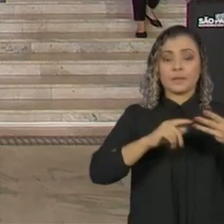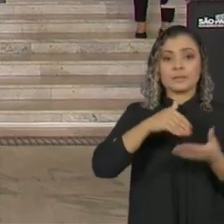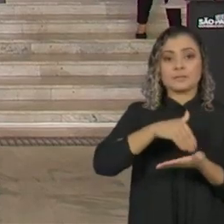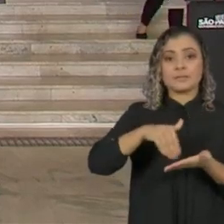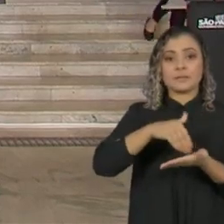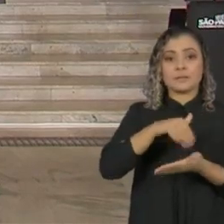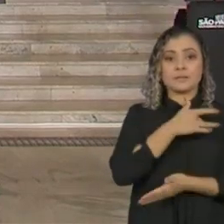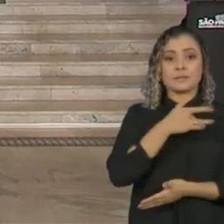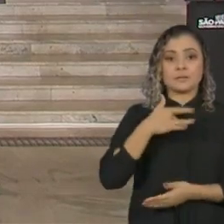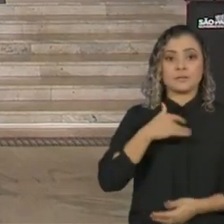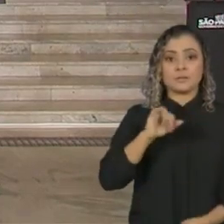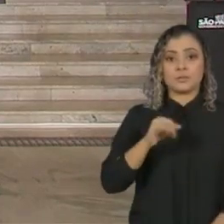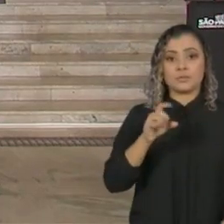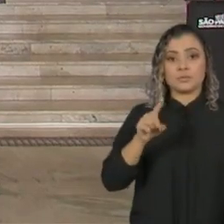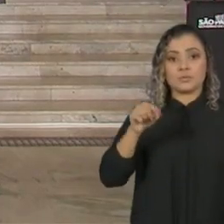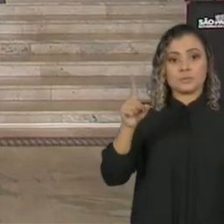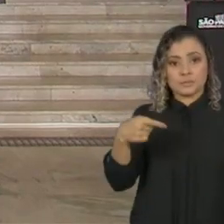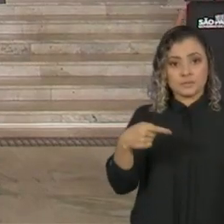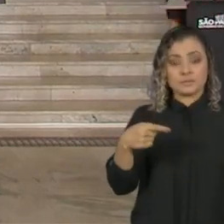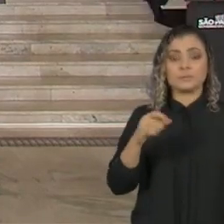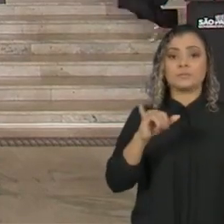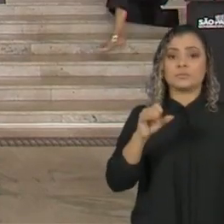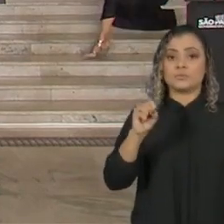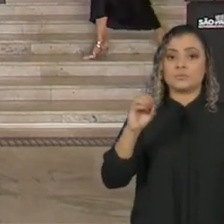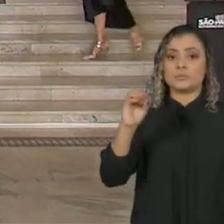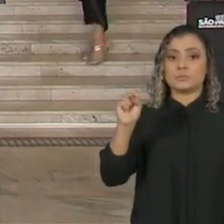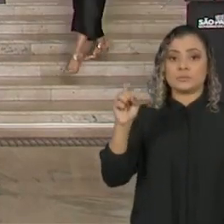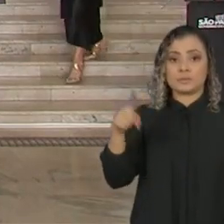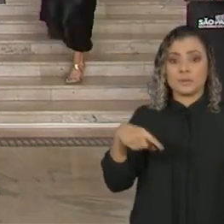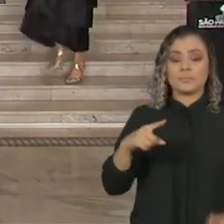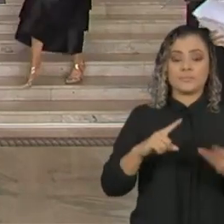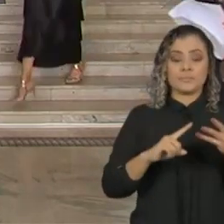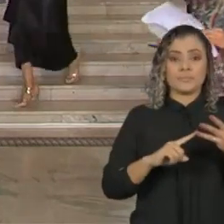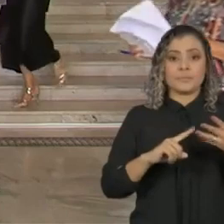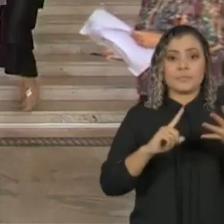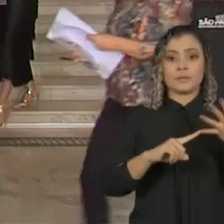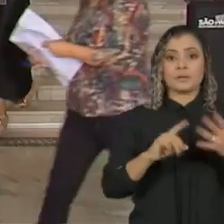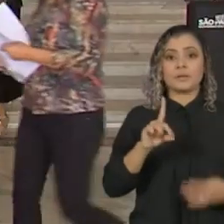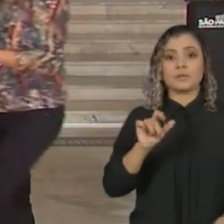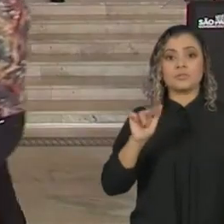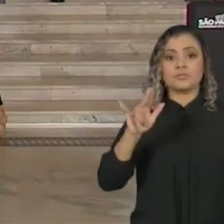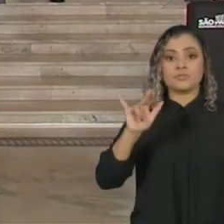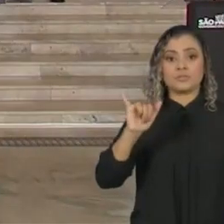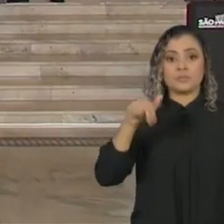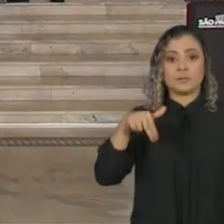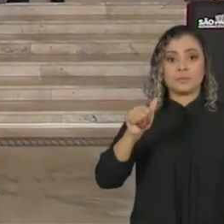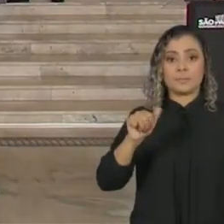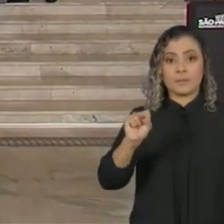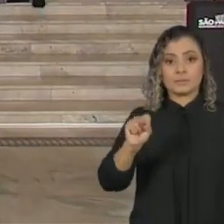de Saúde, José Henrique Germann, Dimas Covas, que é diretor do